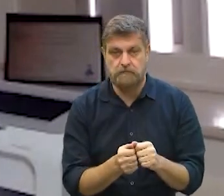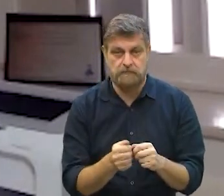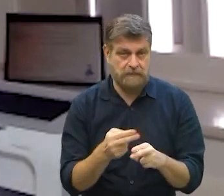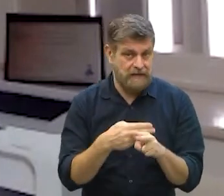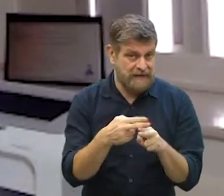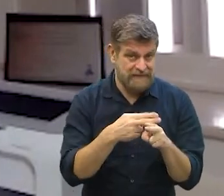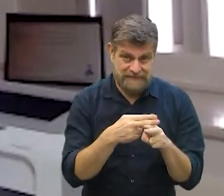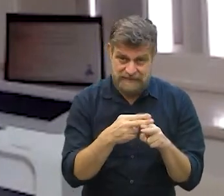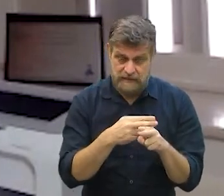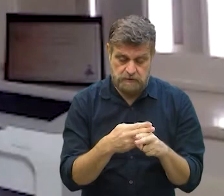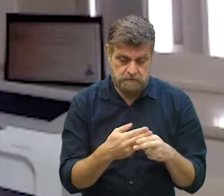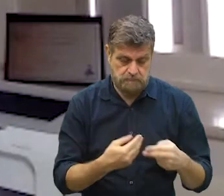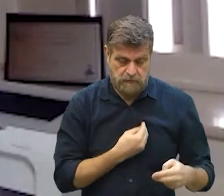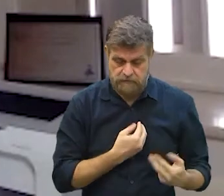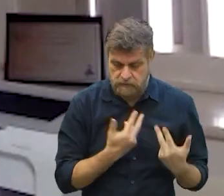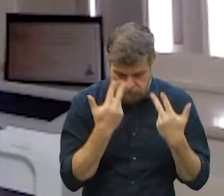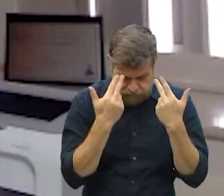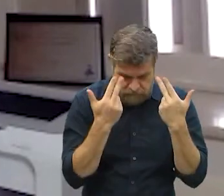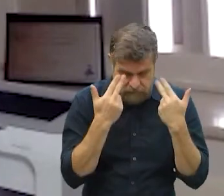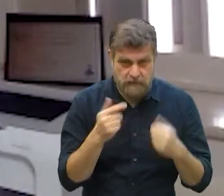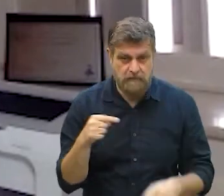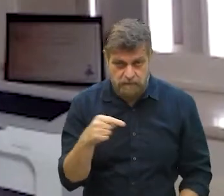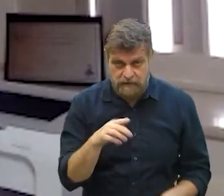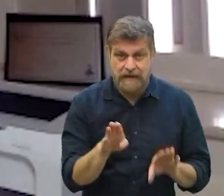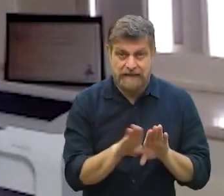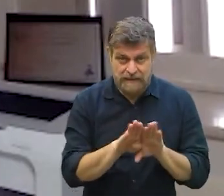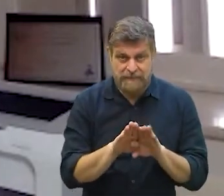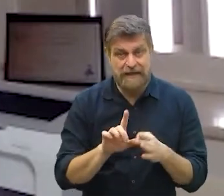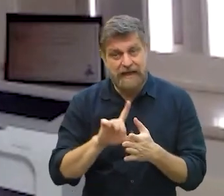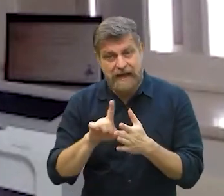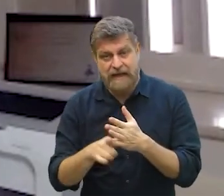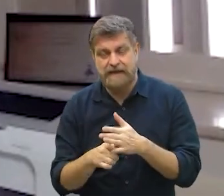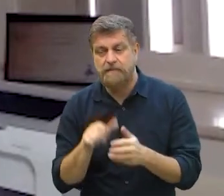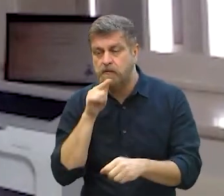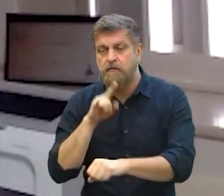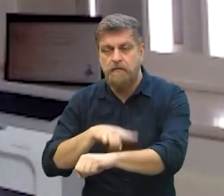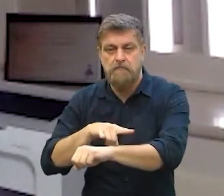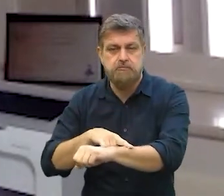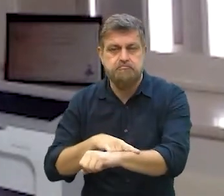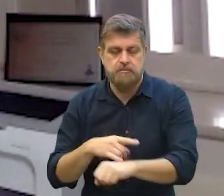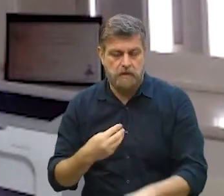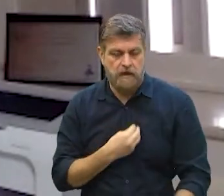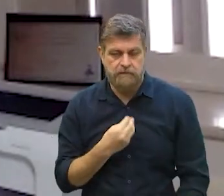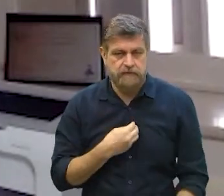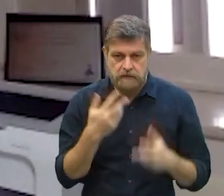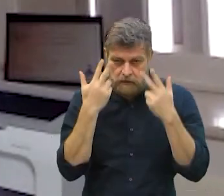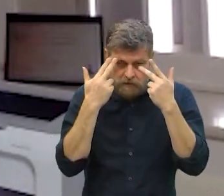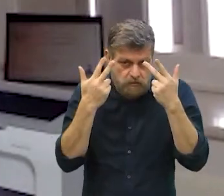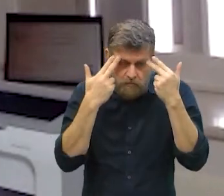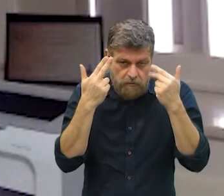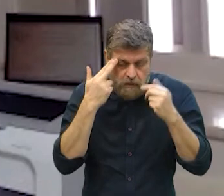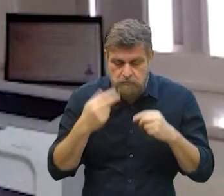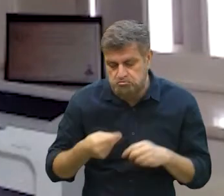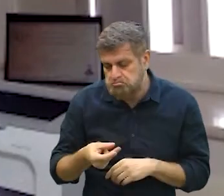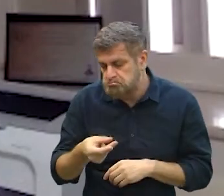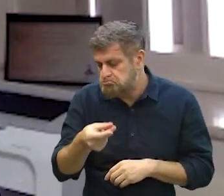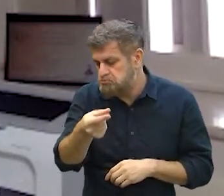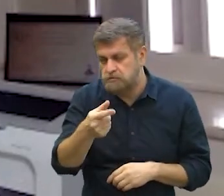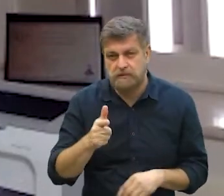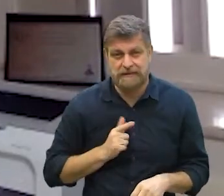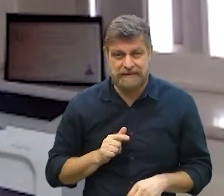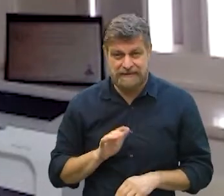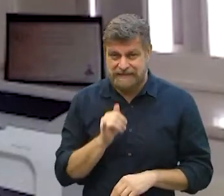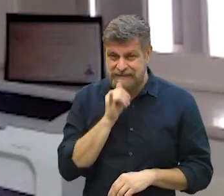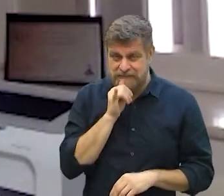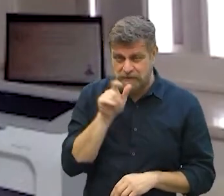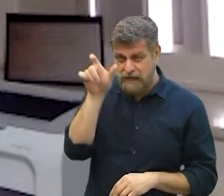de vista sexual e urinário. Então, eles passam muito bem com a cirurgia e o reflexo é muito pequeno no seu dia a dia.